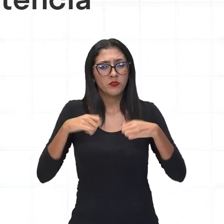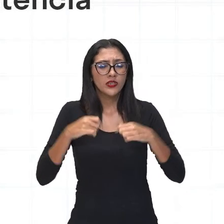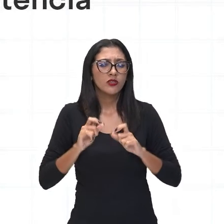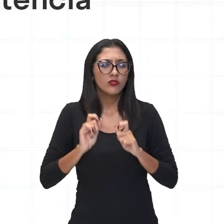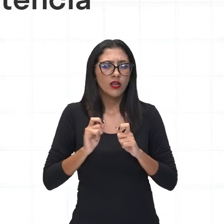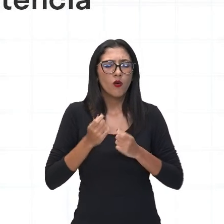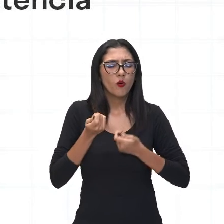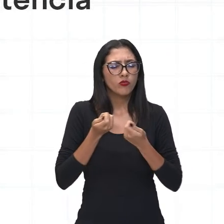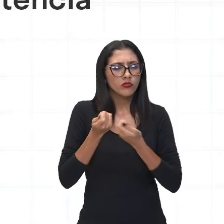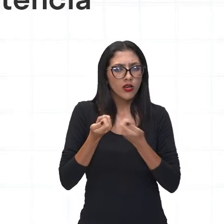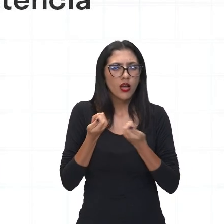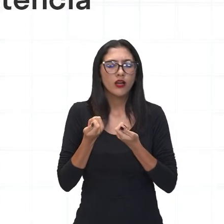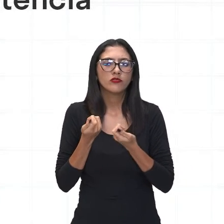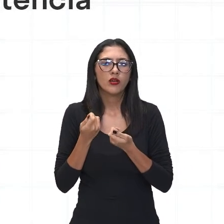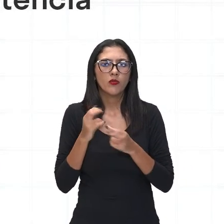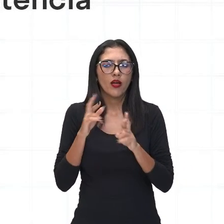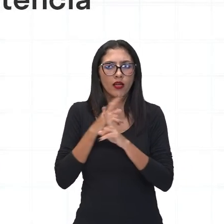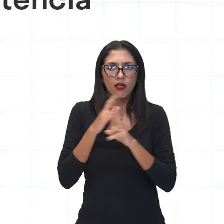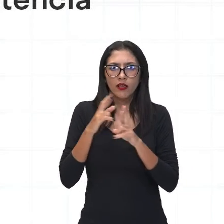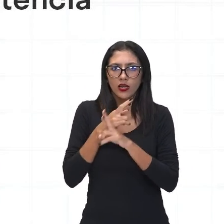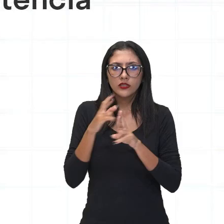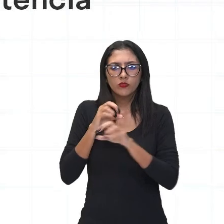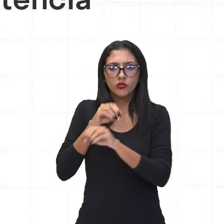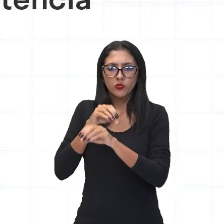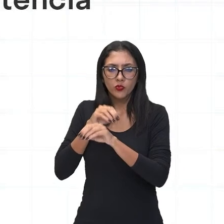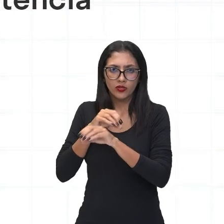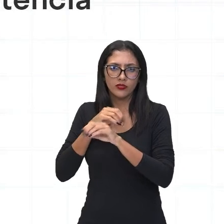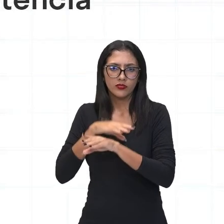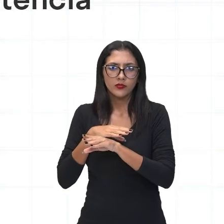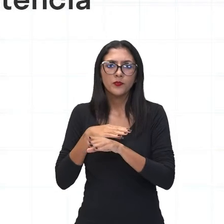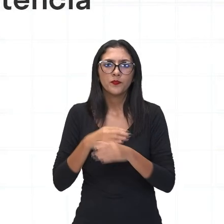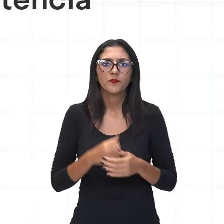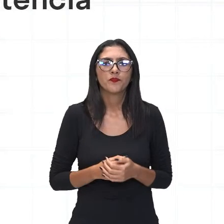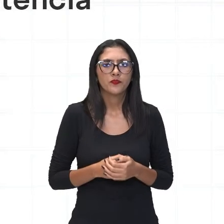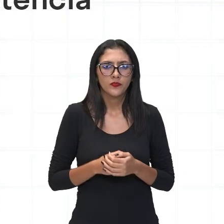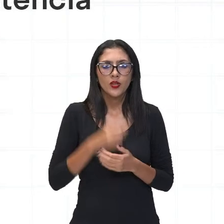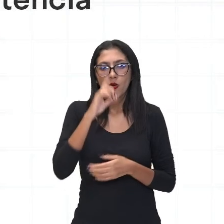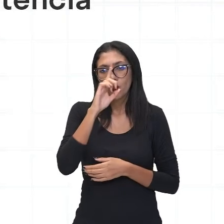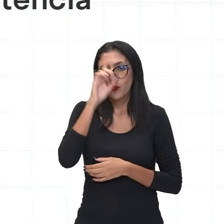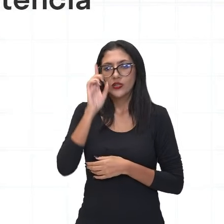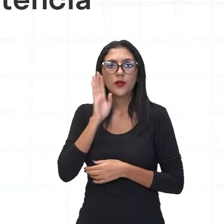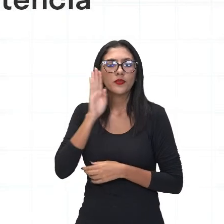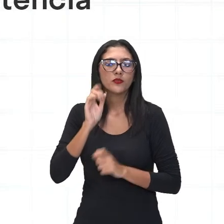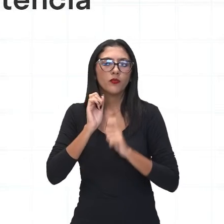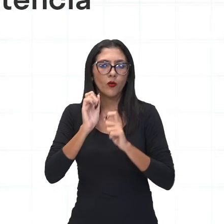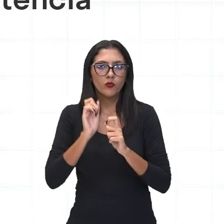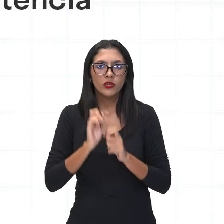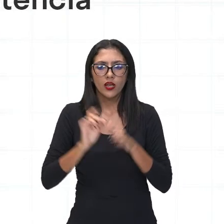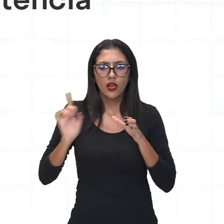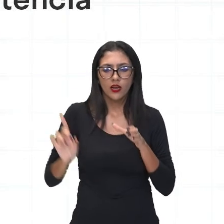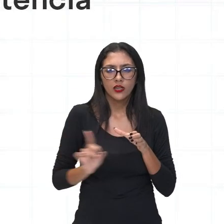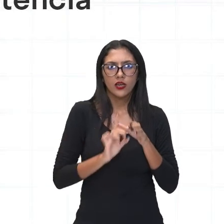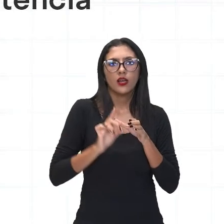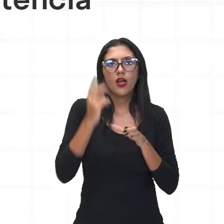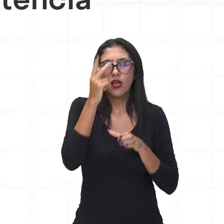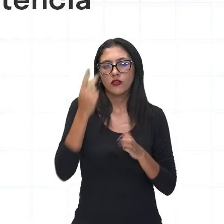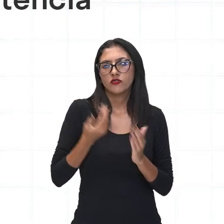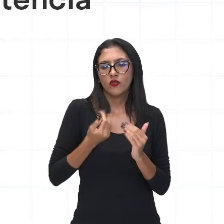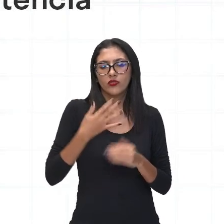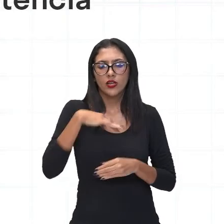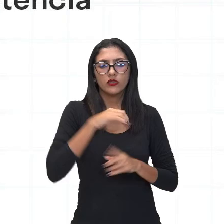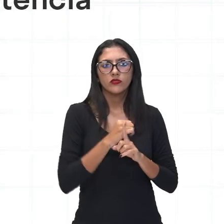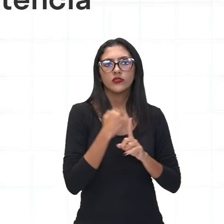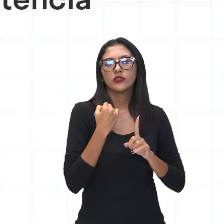medidas socioeducativas que busquem recuperar e integrar o adolescente no meio social. Faz-se necessária